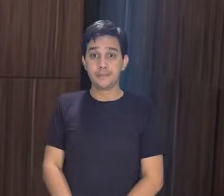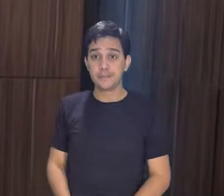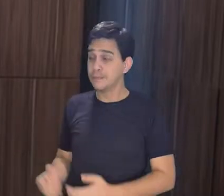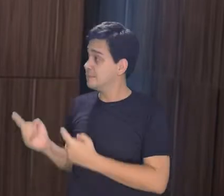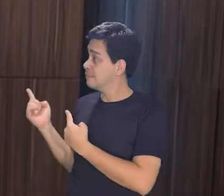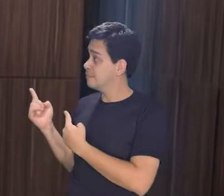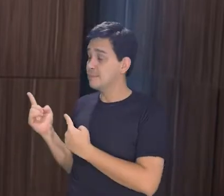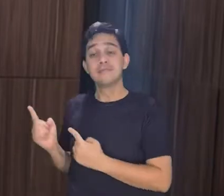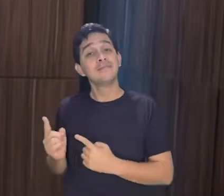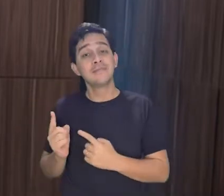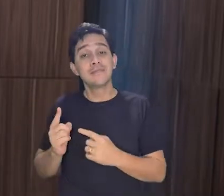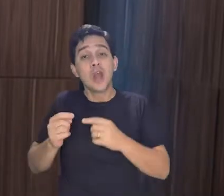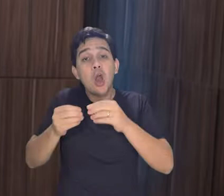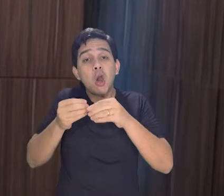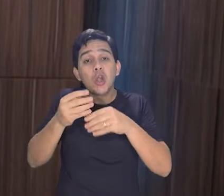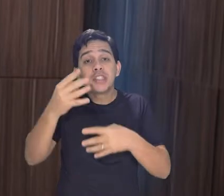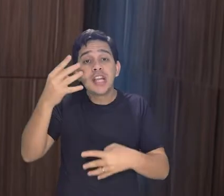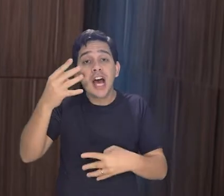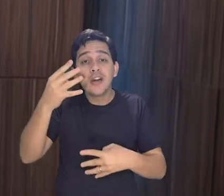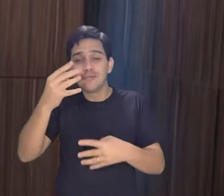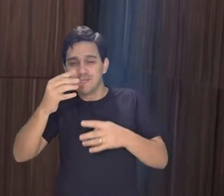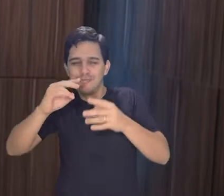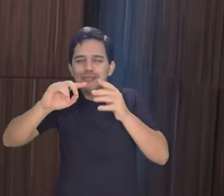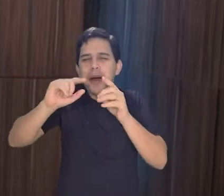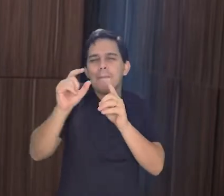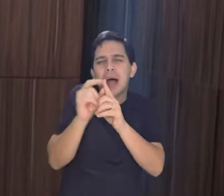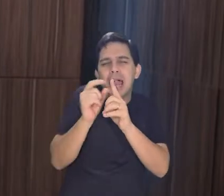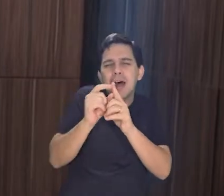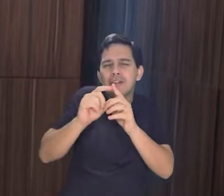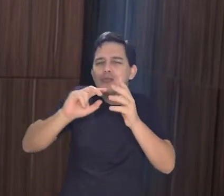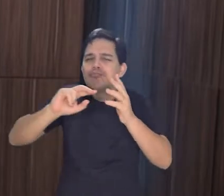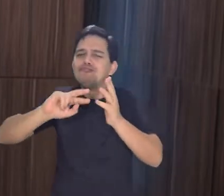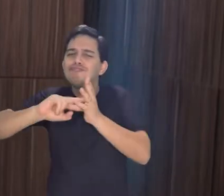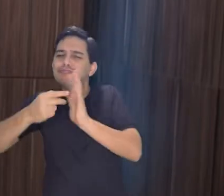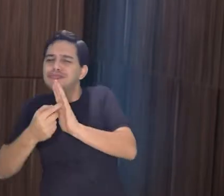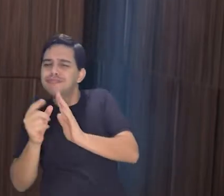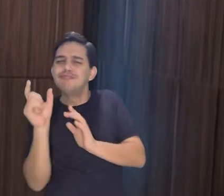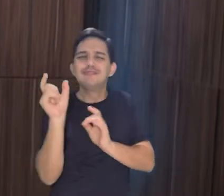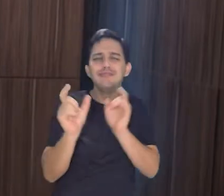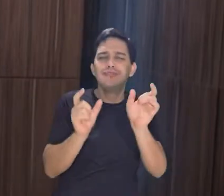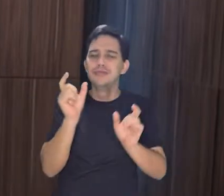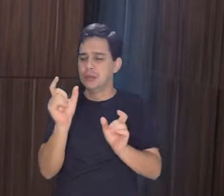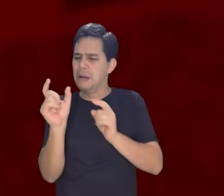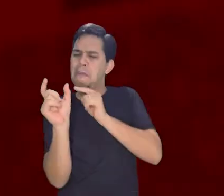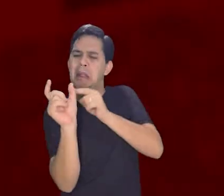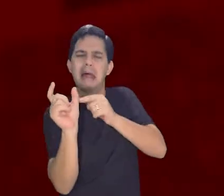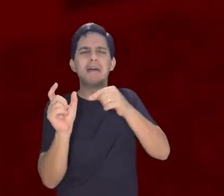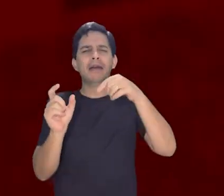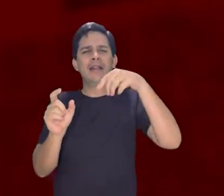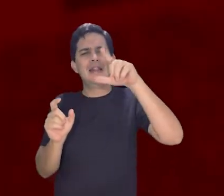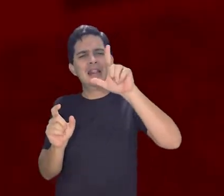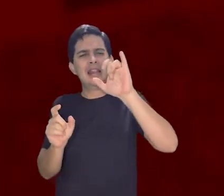de forma didática para você. Confira agora o significado do termo liminar.